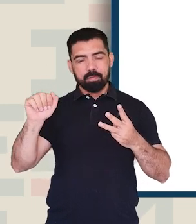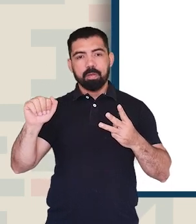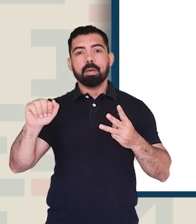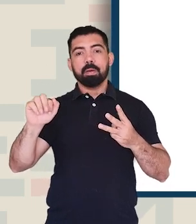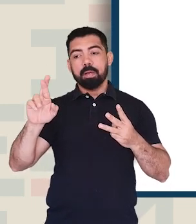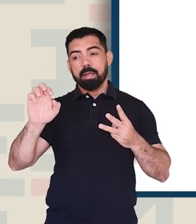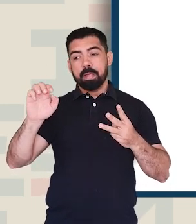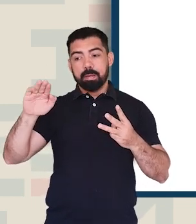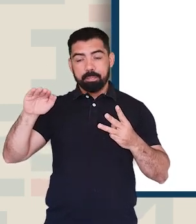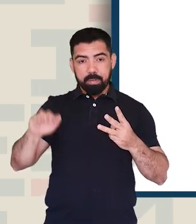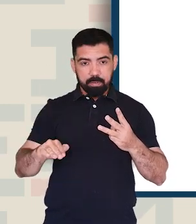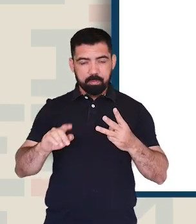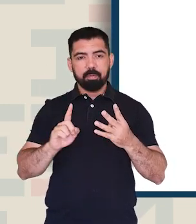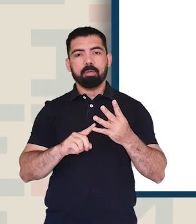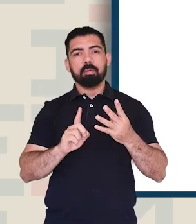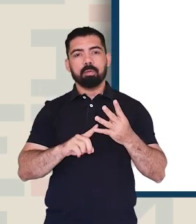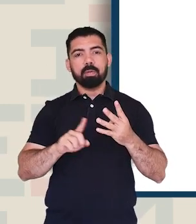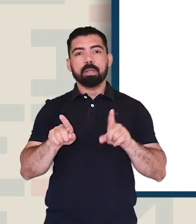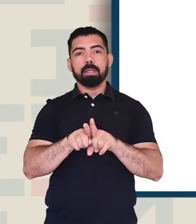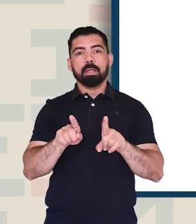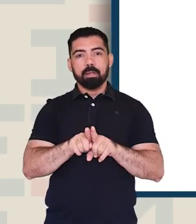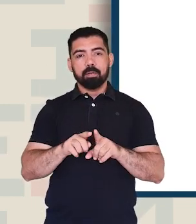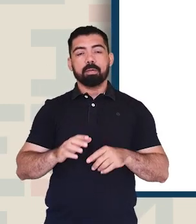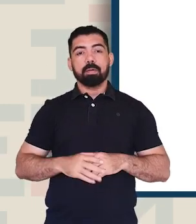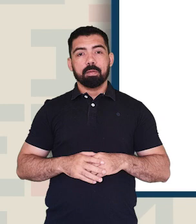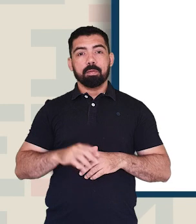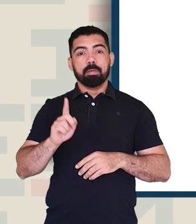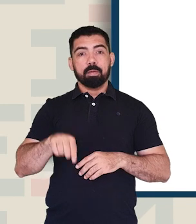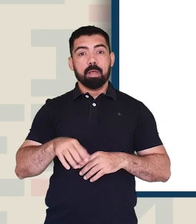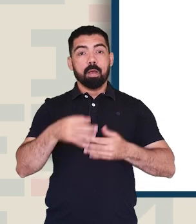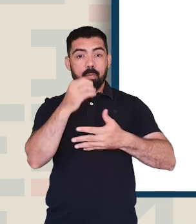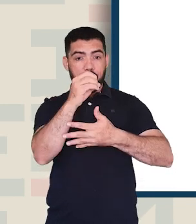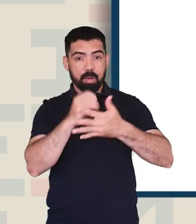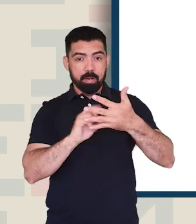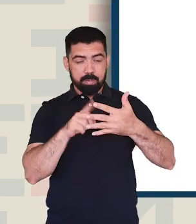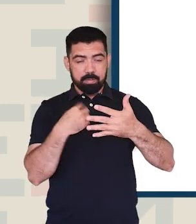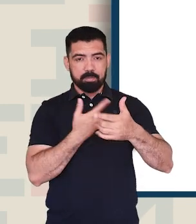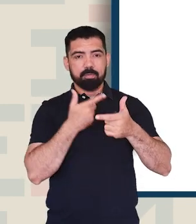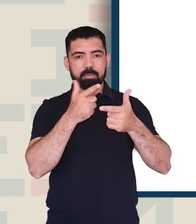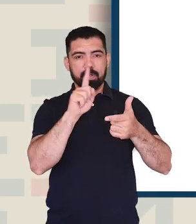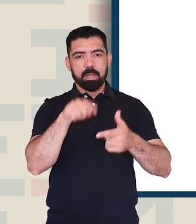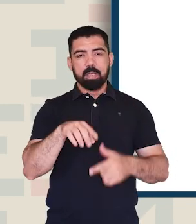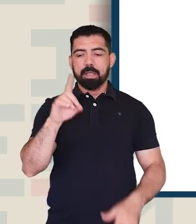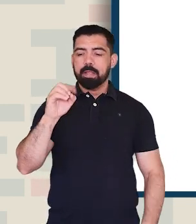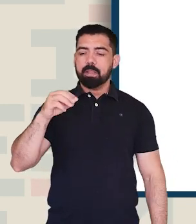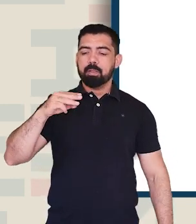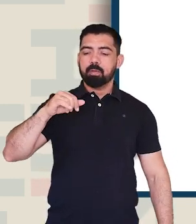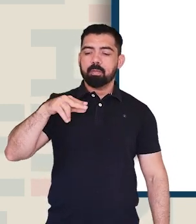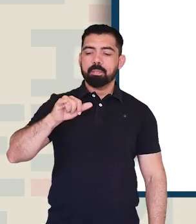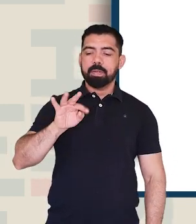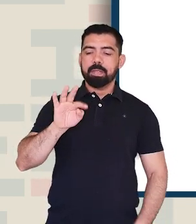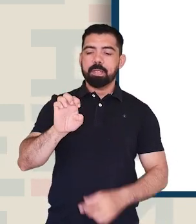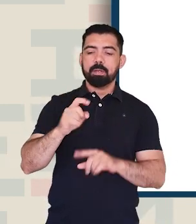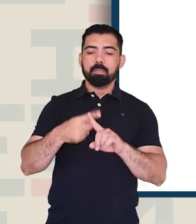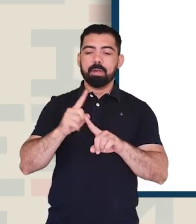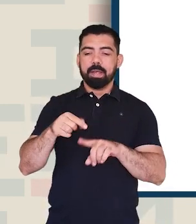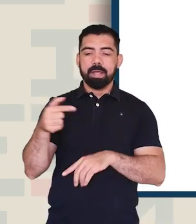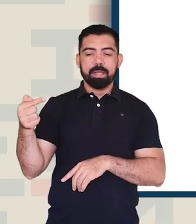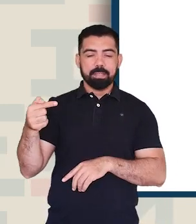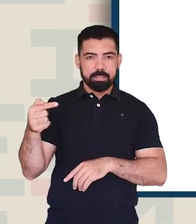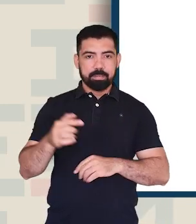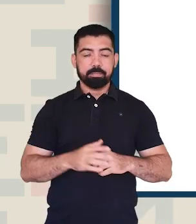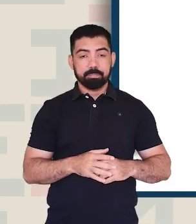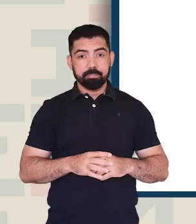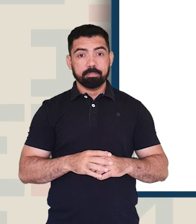acorde menor, o 4º grau forma um maior, o 5º grau forma um acorde que a gente chama de acorde dominante, o acorde de sétima,